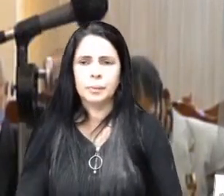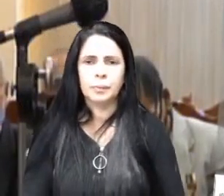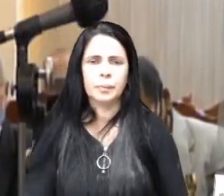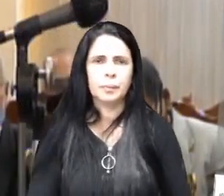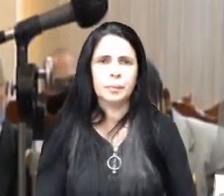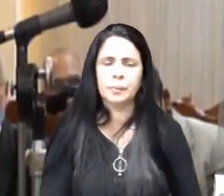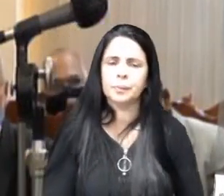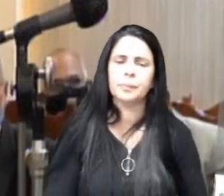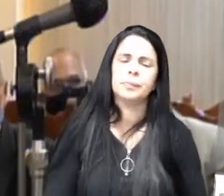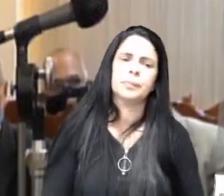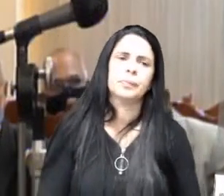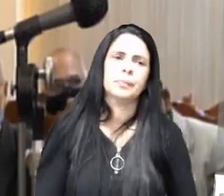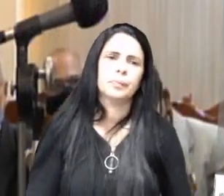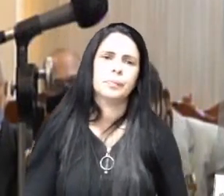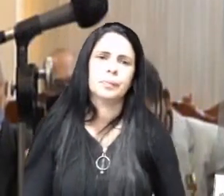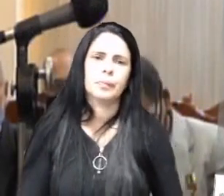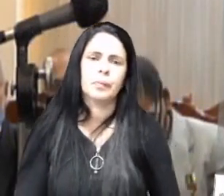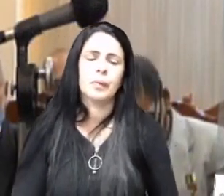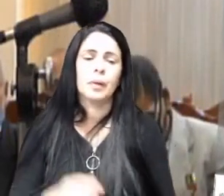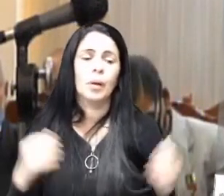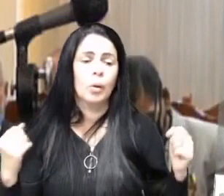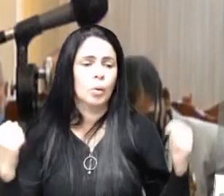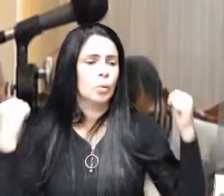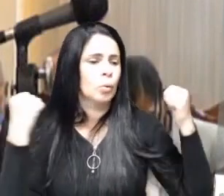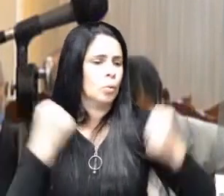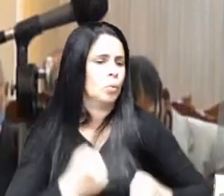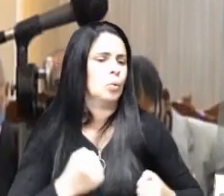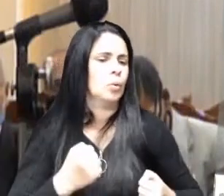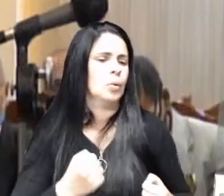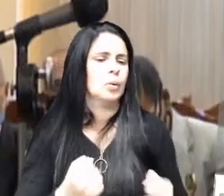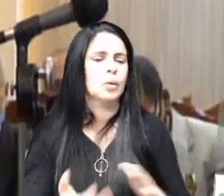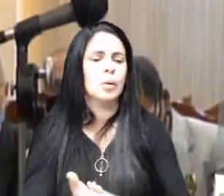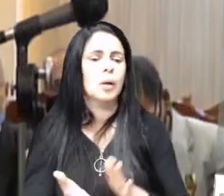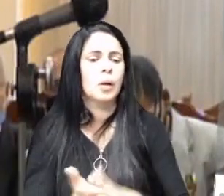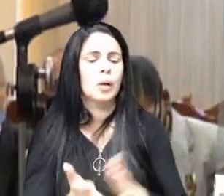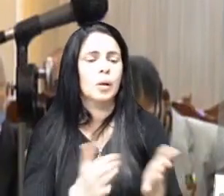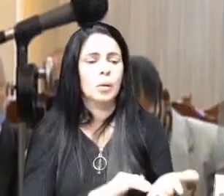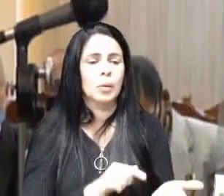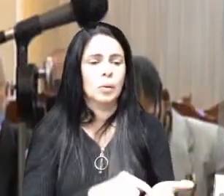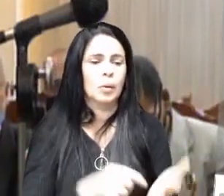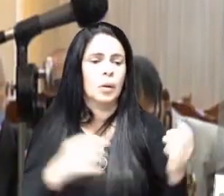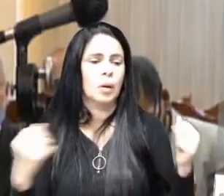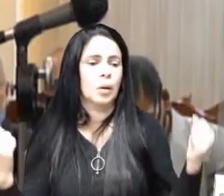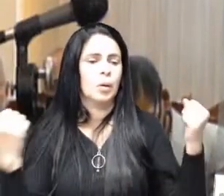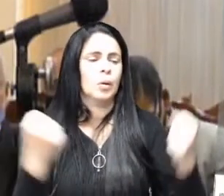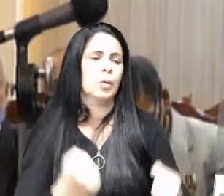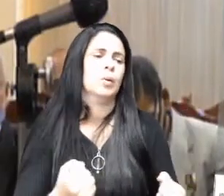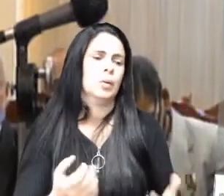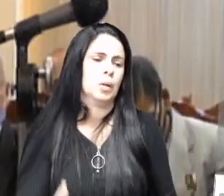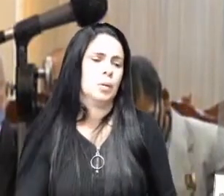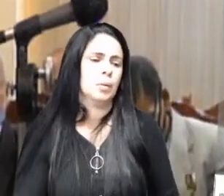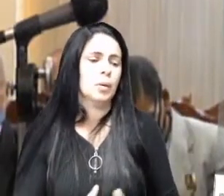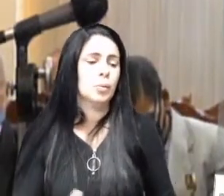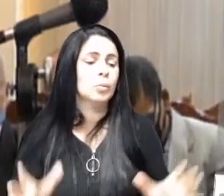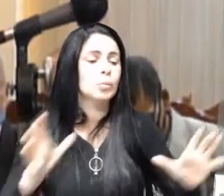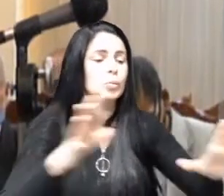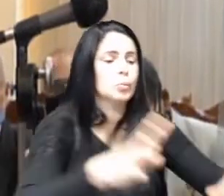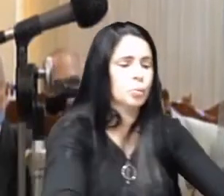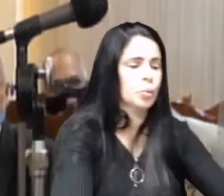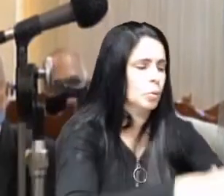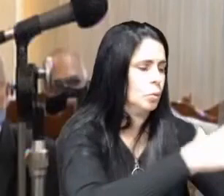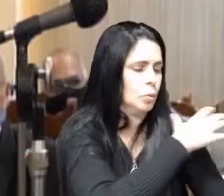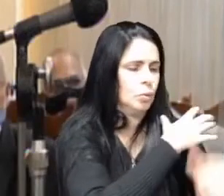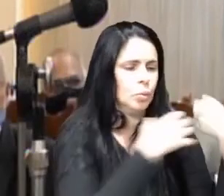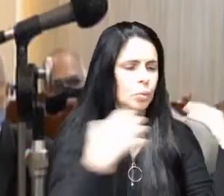Jafé, uma capa, está aqui na minha mão a capa, e puseram-na sobre ambos os seus ombros, botaram no